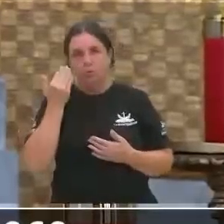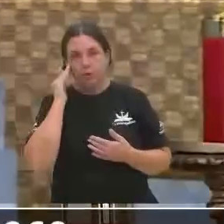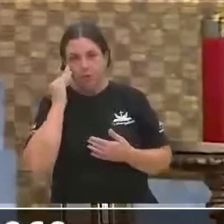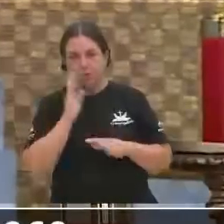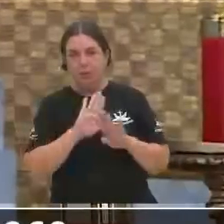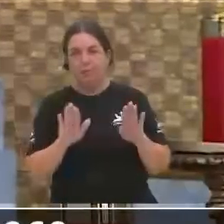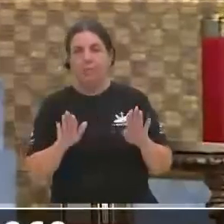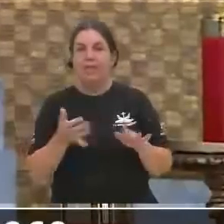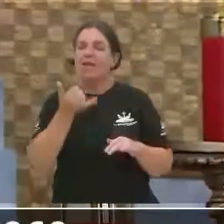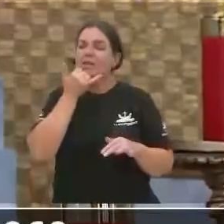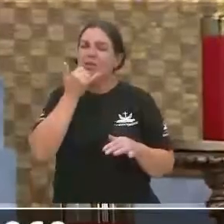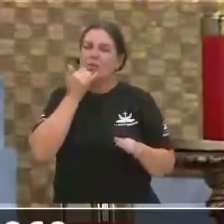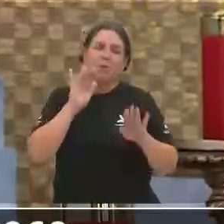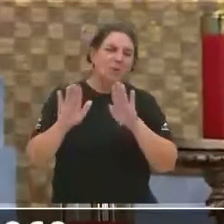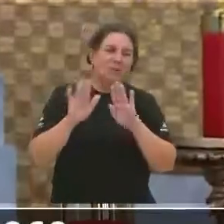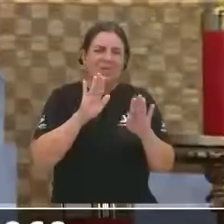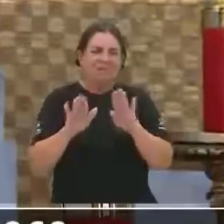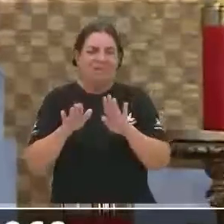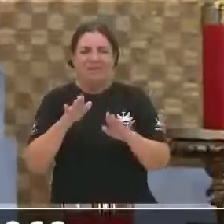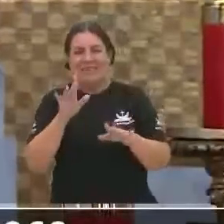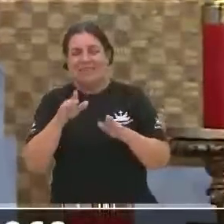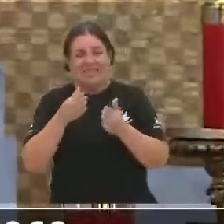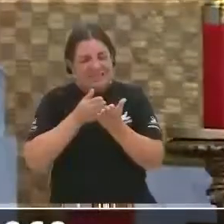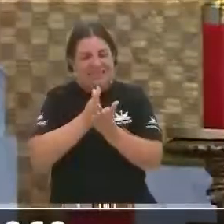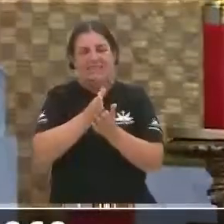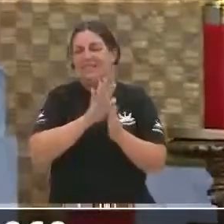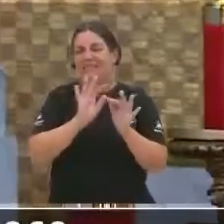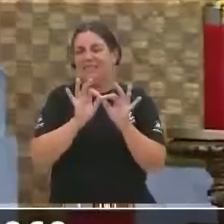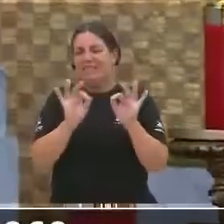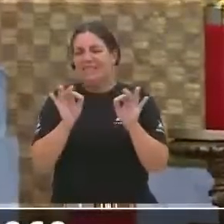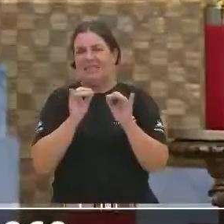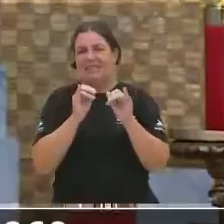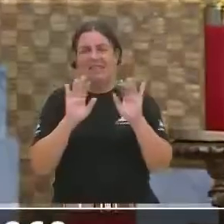Desculpe se entrar nessa linha